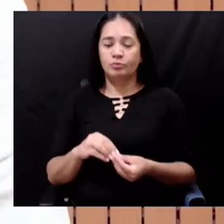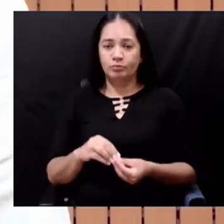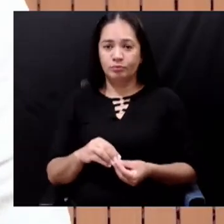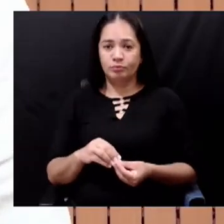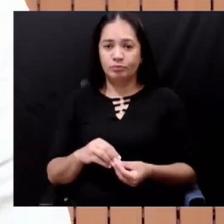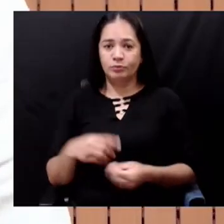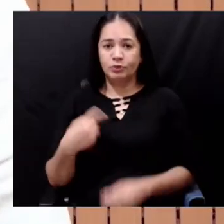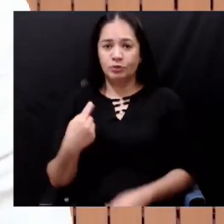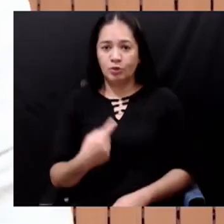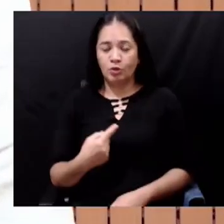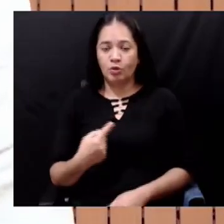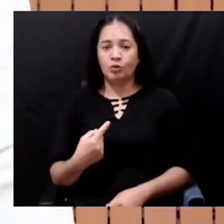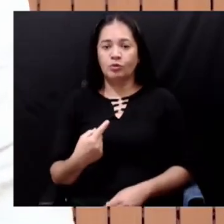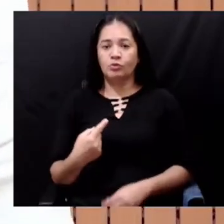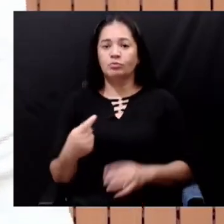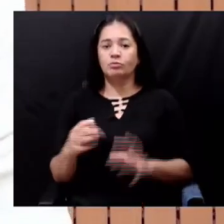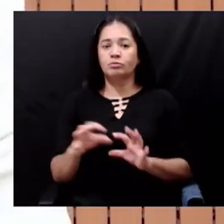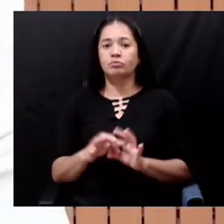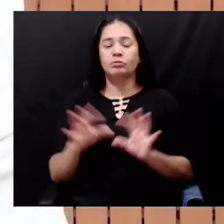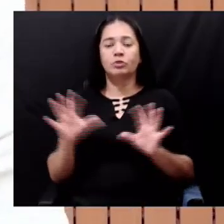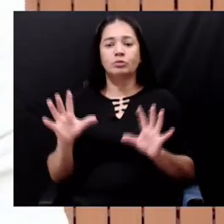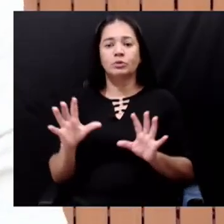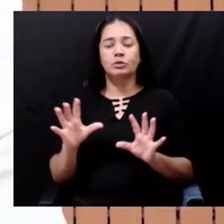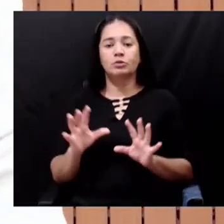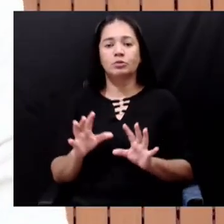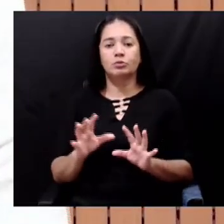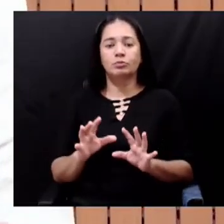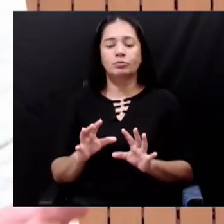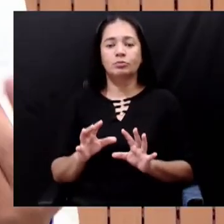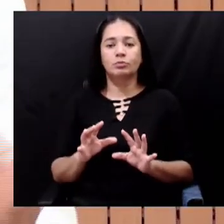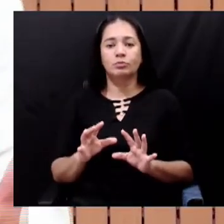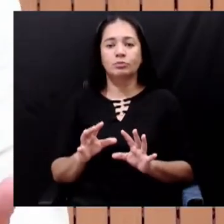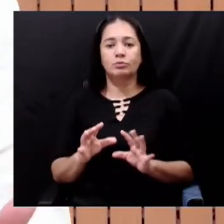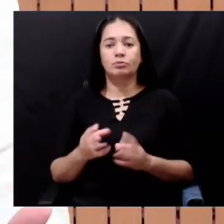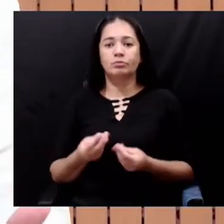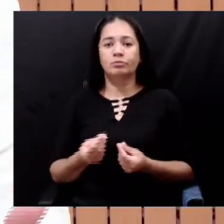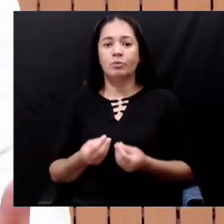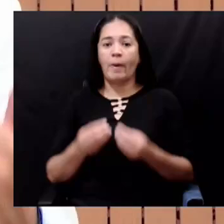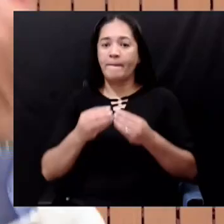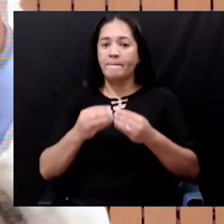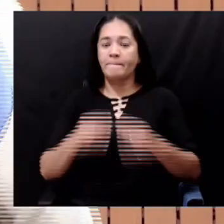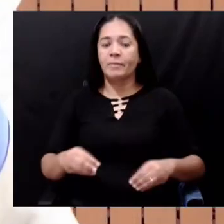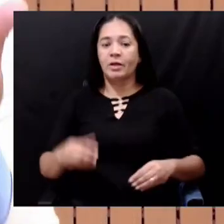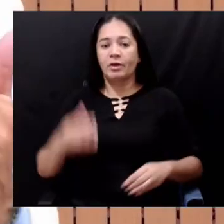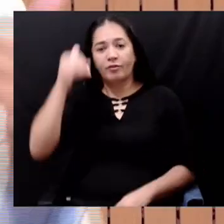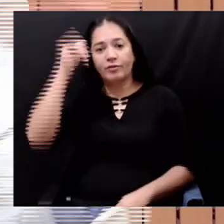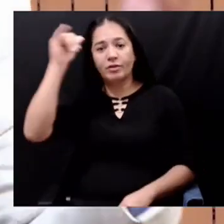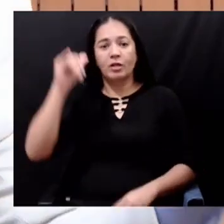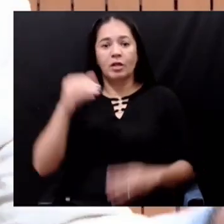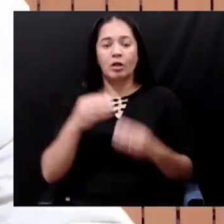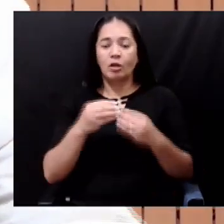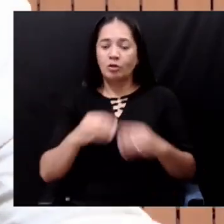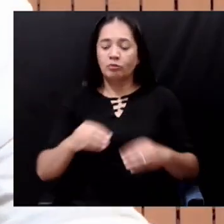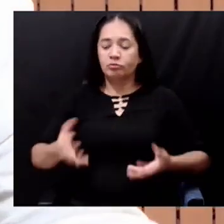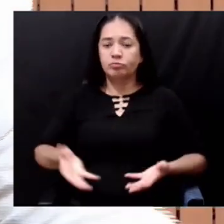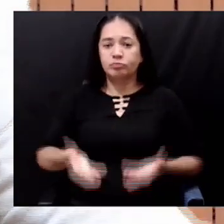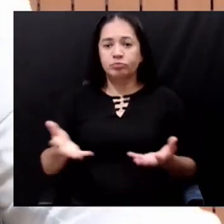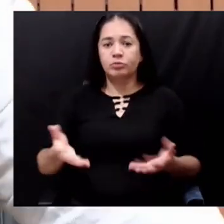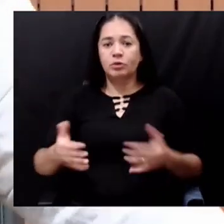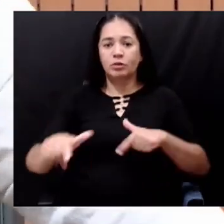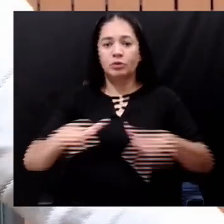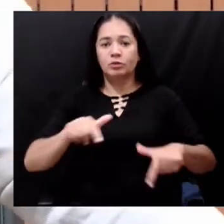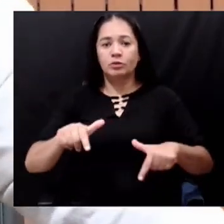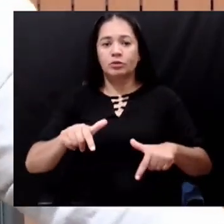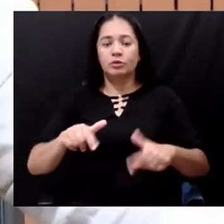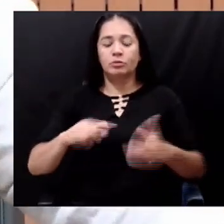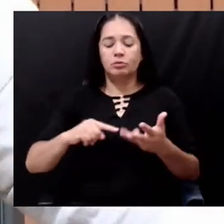estaremos disponibilizando, obviamente, sem prejuízo de também receber as contribuições de trabalhos como o seu e de outros colegas que nós